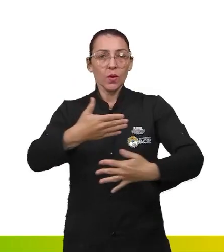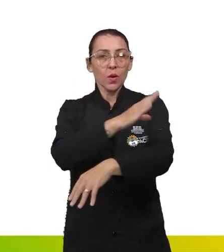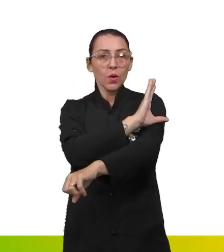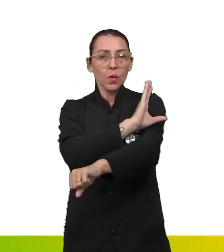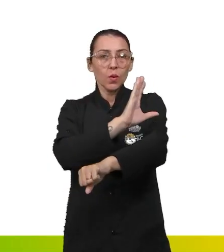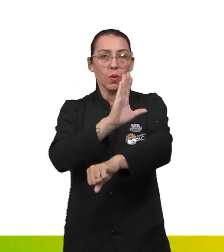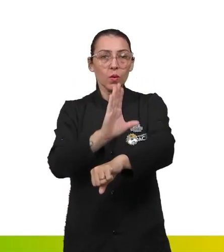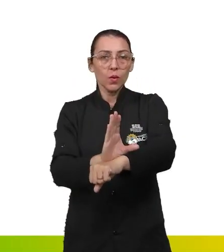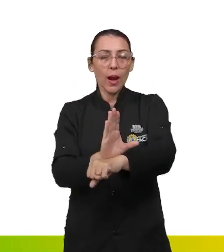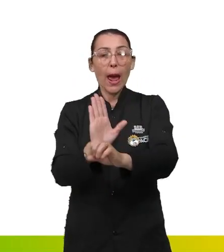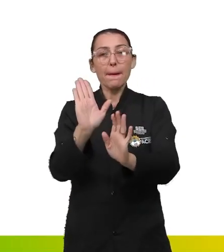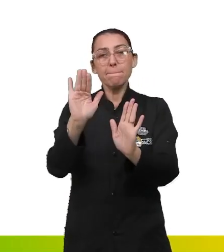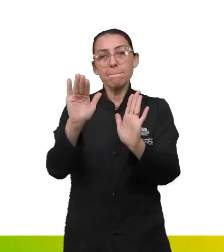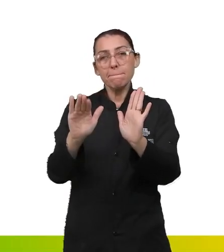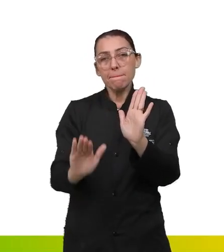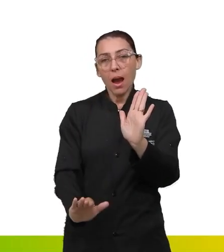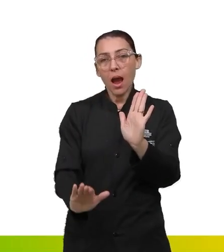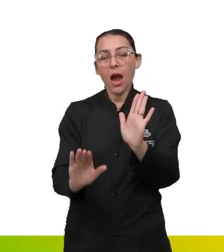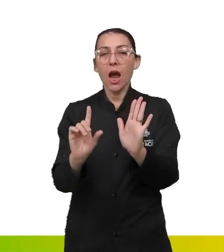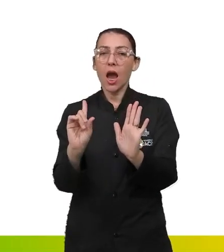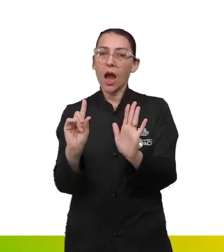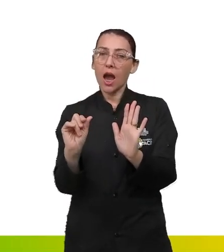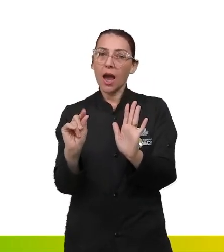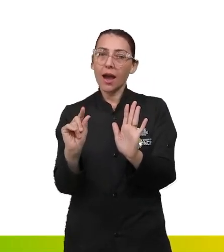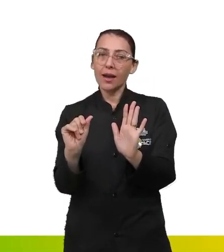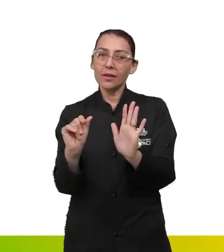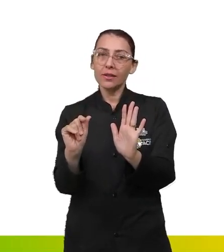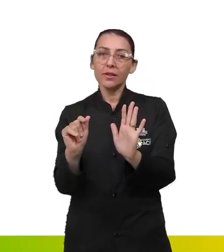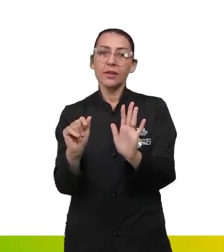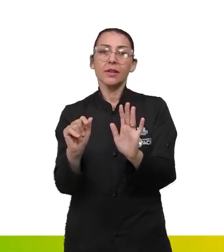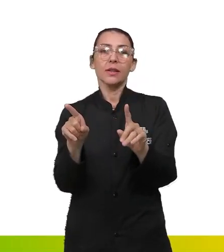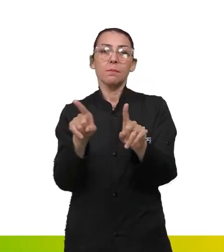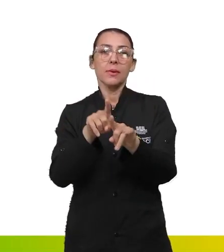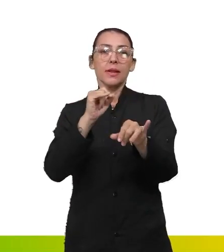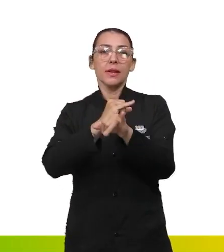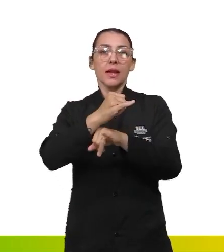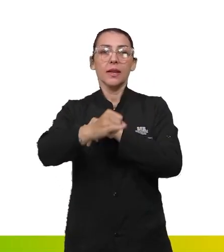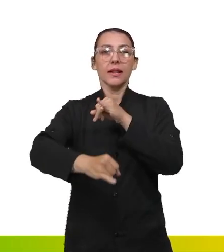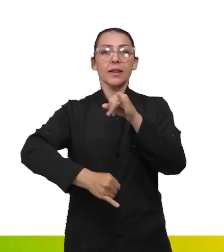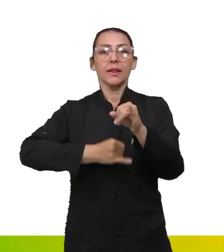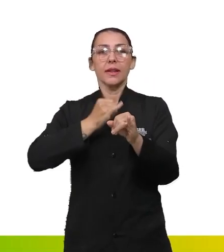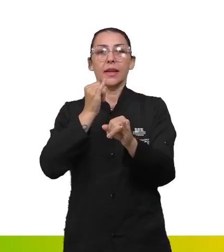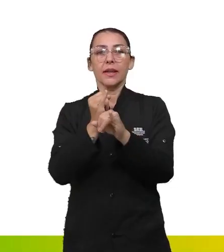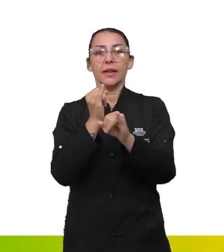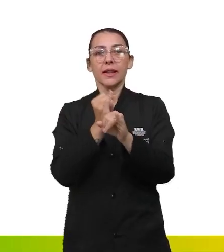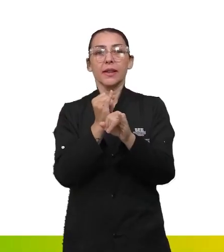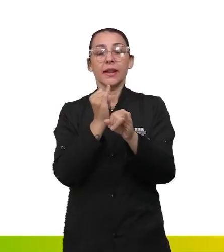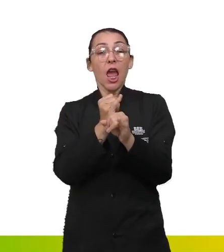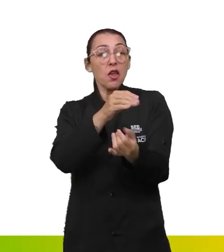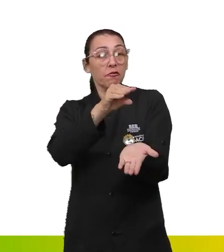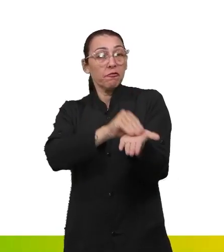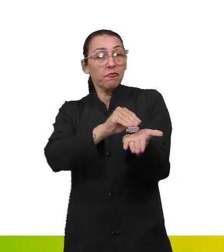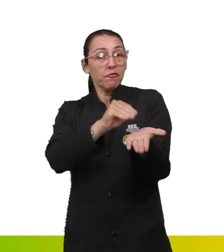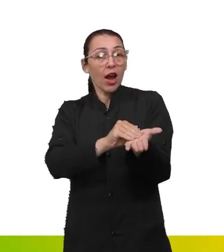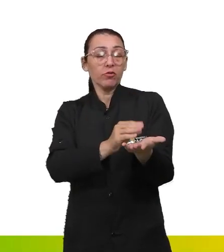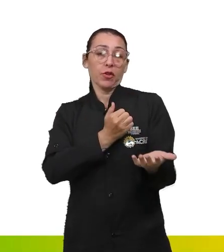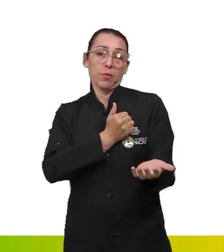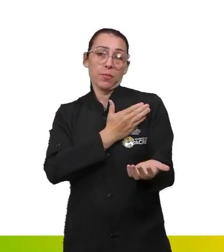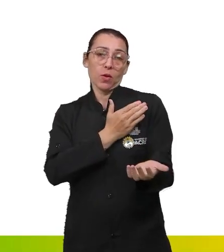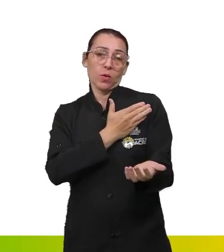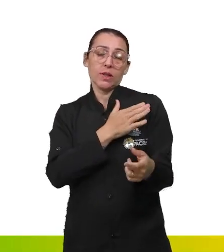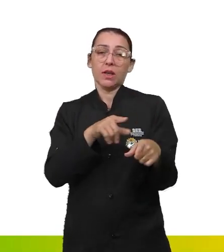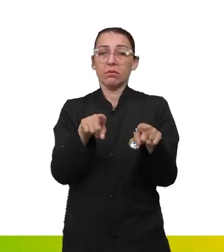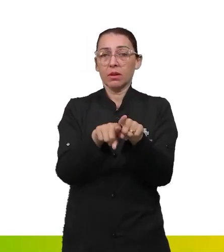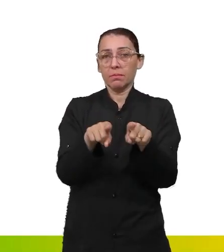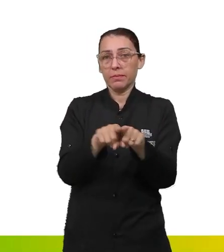certa medida, já foram comentados? Distância de centros culturais, baixa renda, falta de